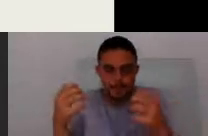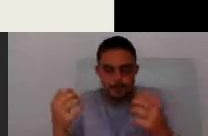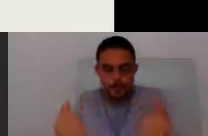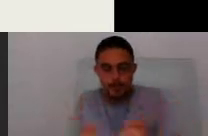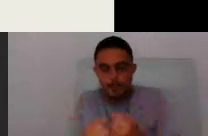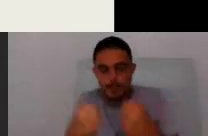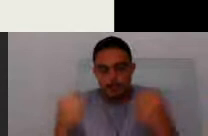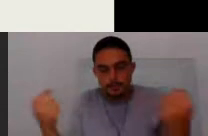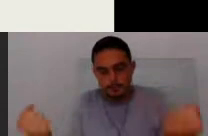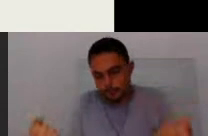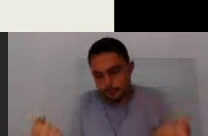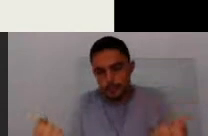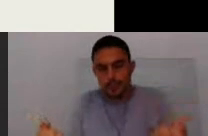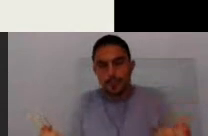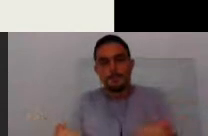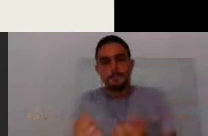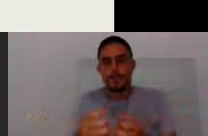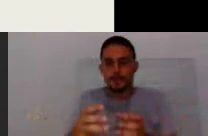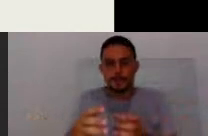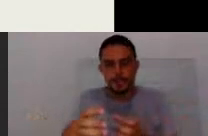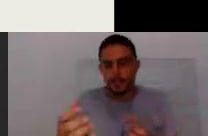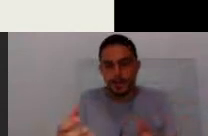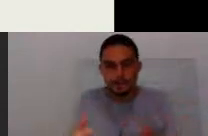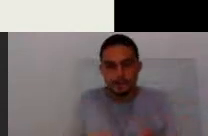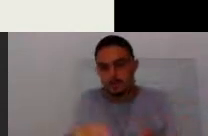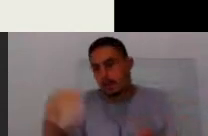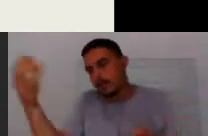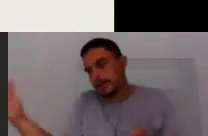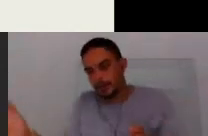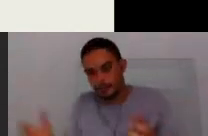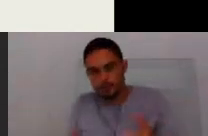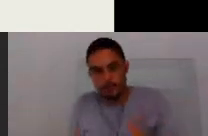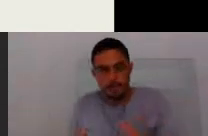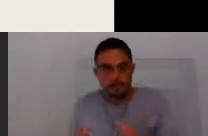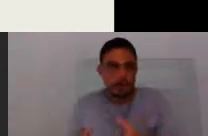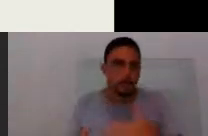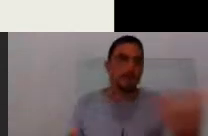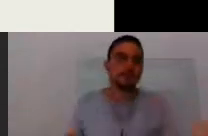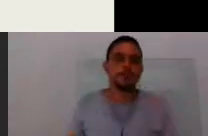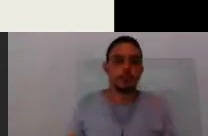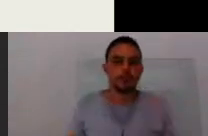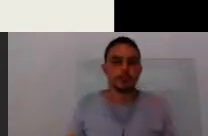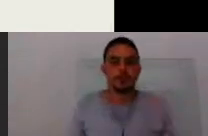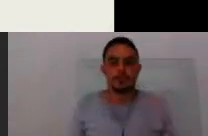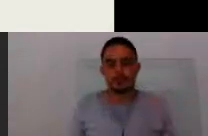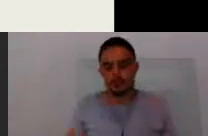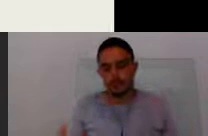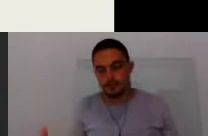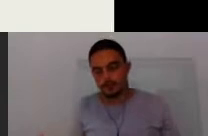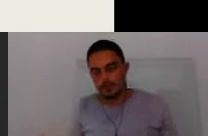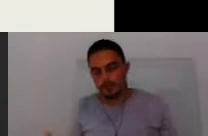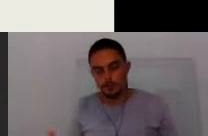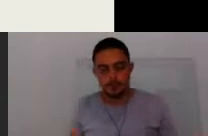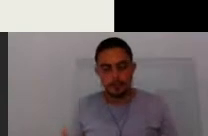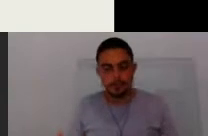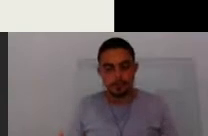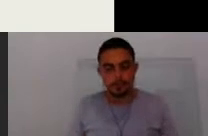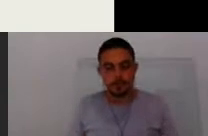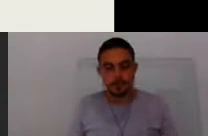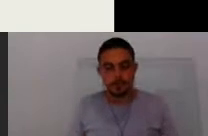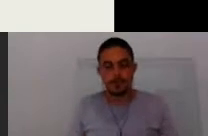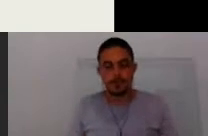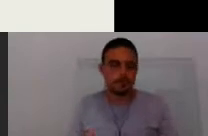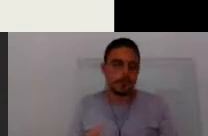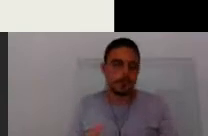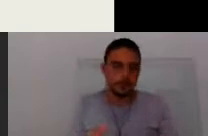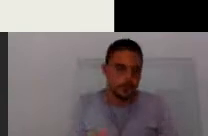de uma forma bem brusca, tá? Se a gente falar sobre solo arenoso e solo argiloso, nós estamos falando de dois